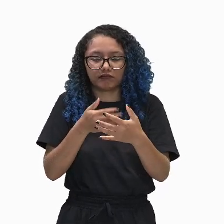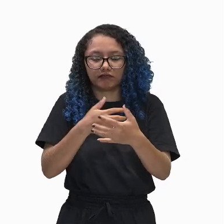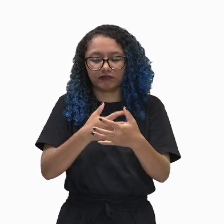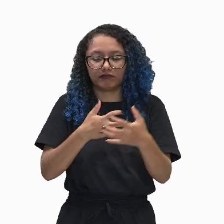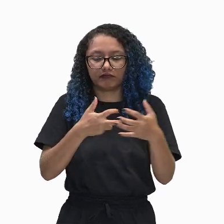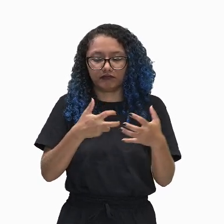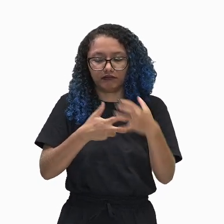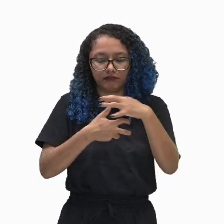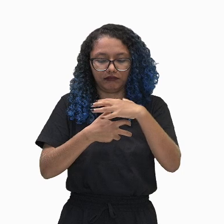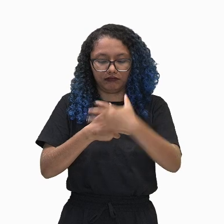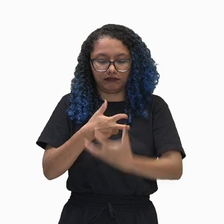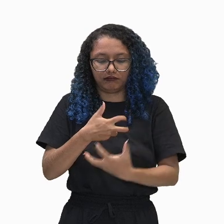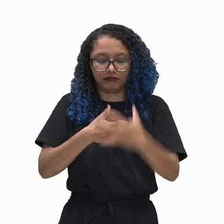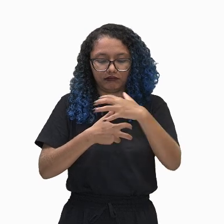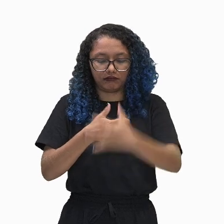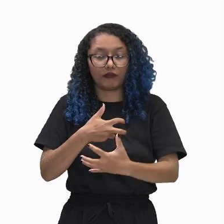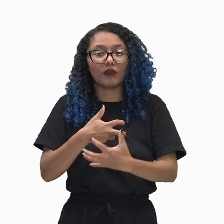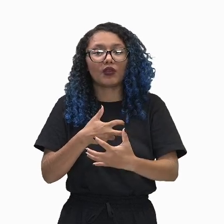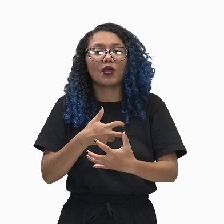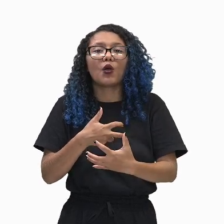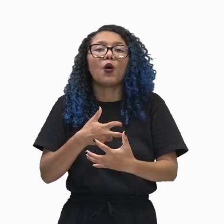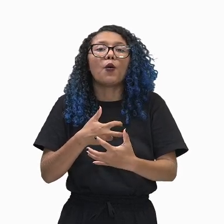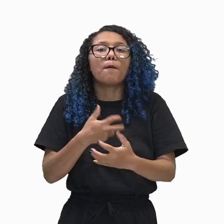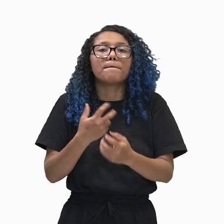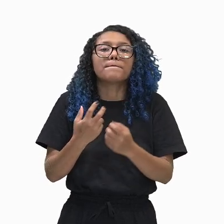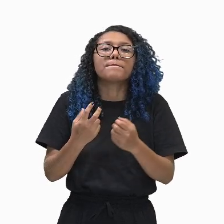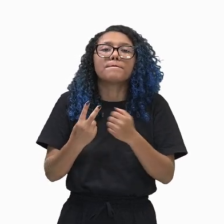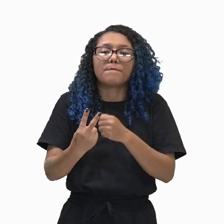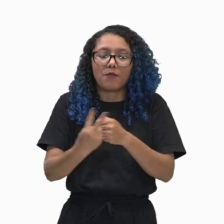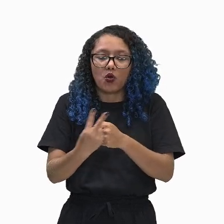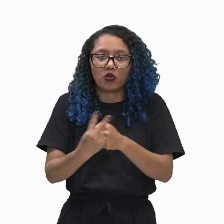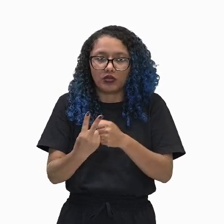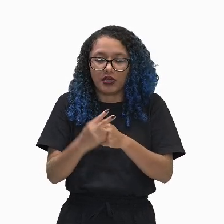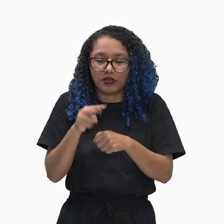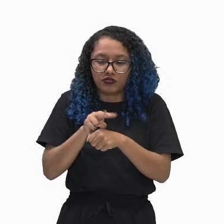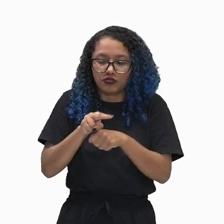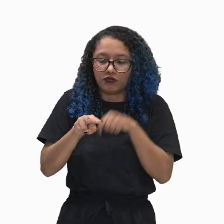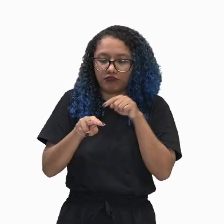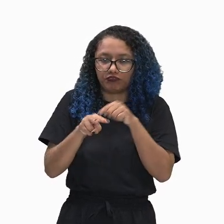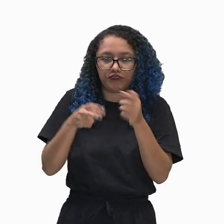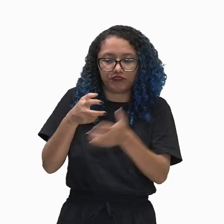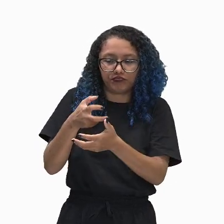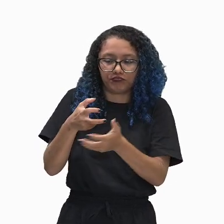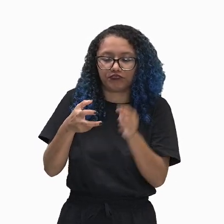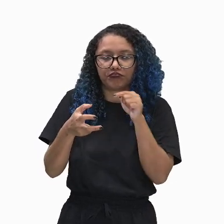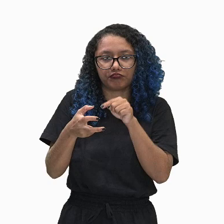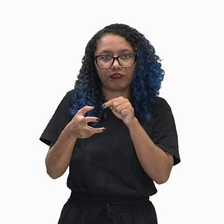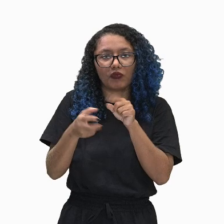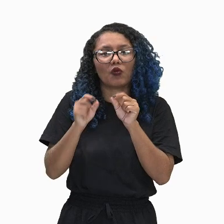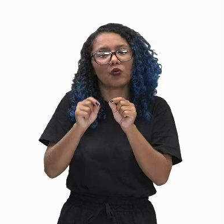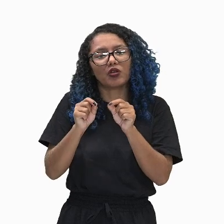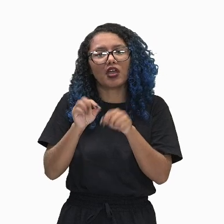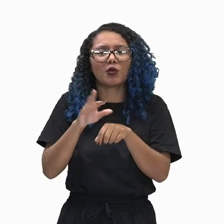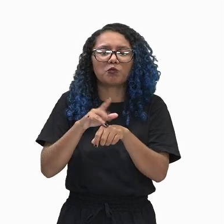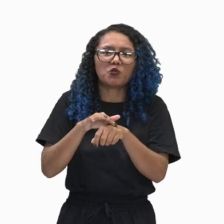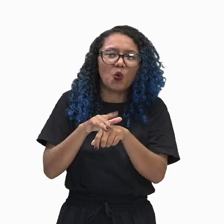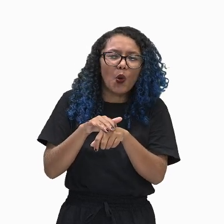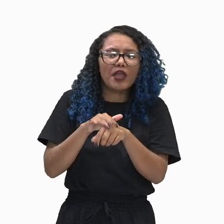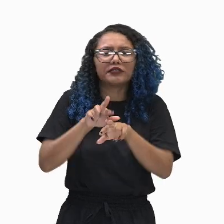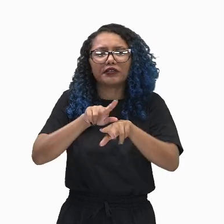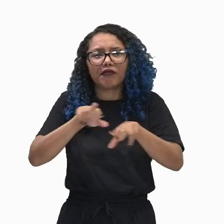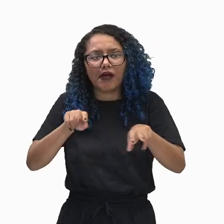o filho, protegendo o feto de substâncias estranhas e patógenas que podem estar presentes